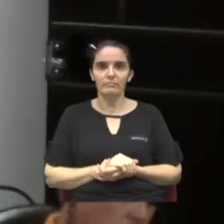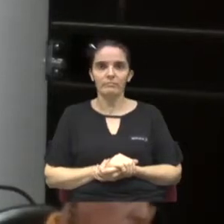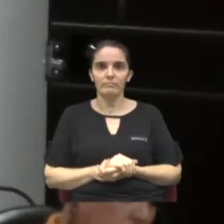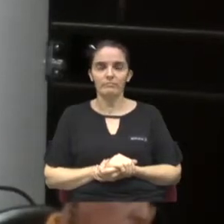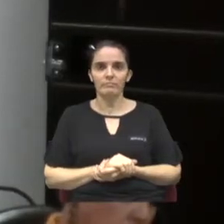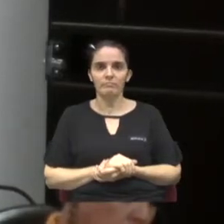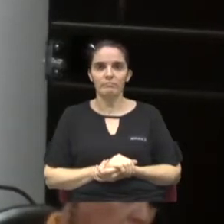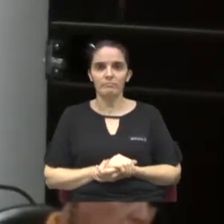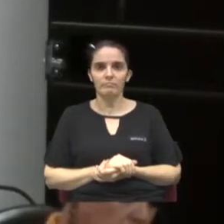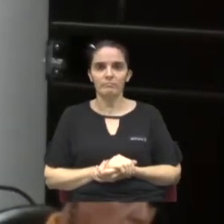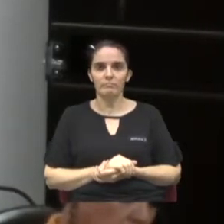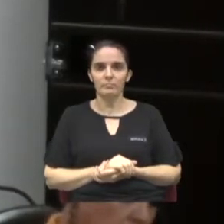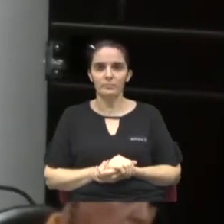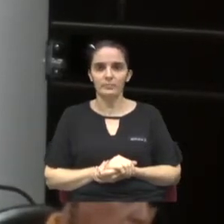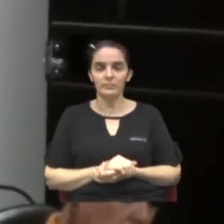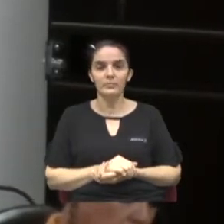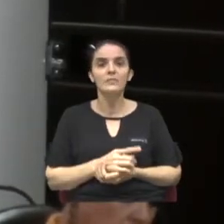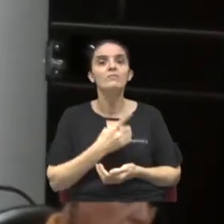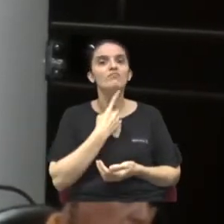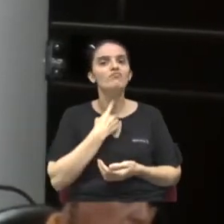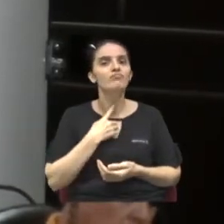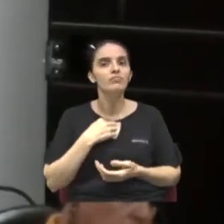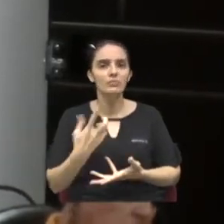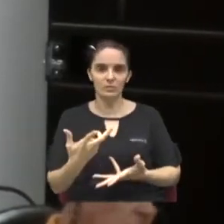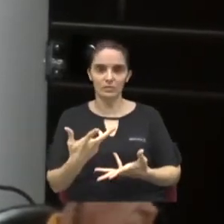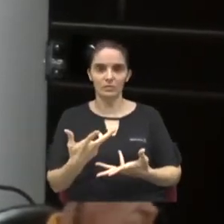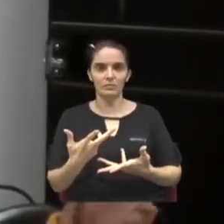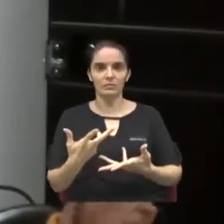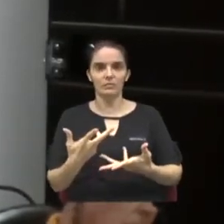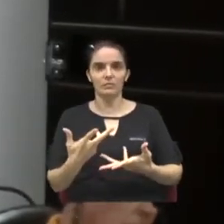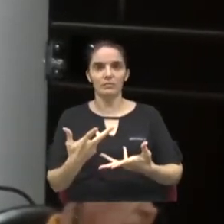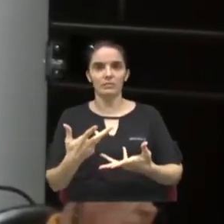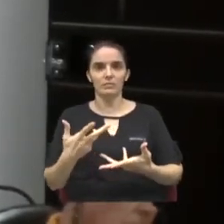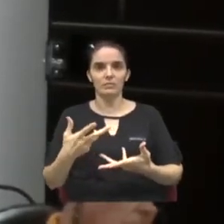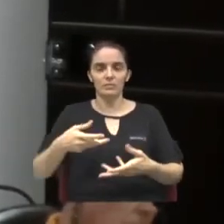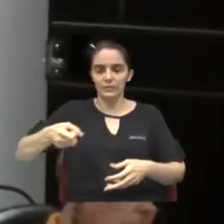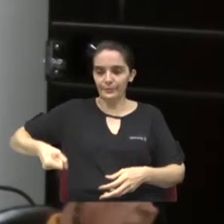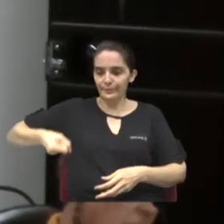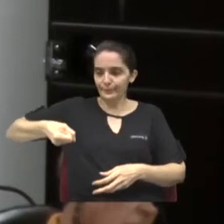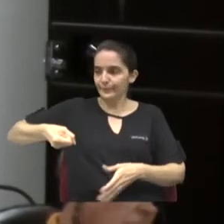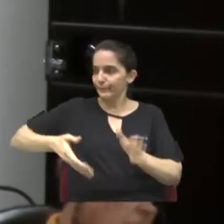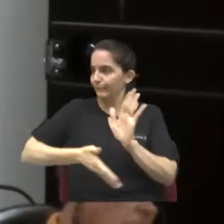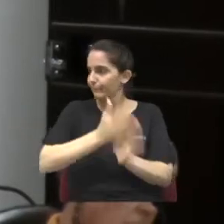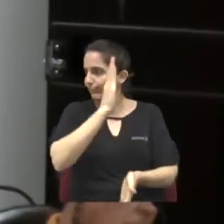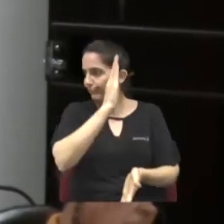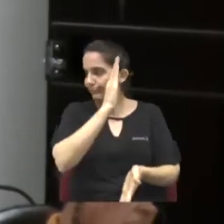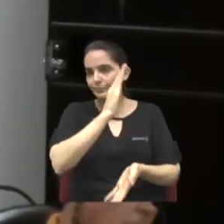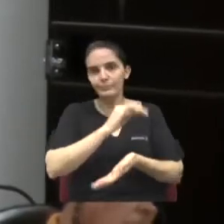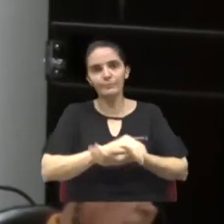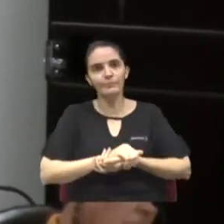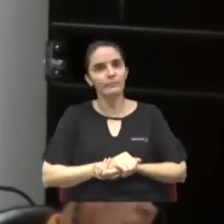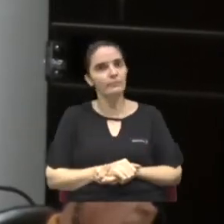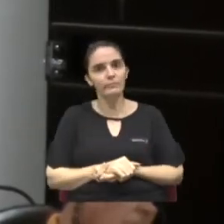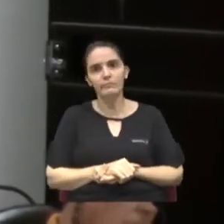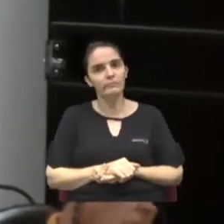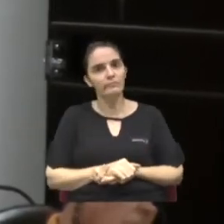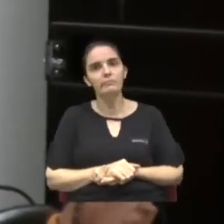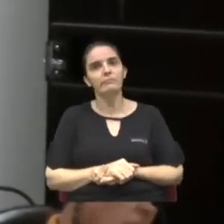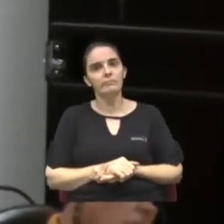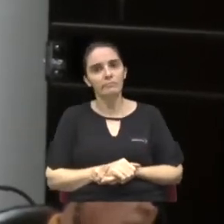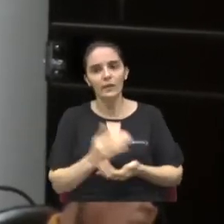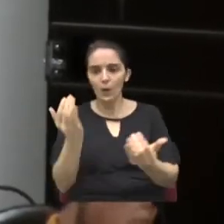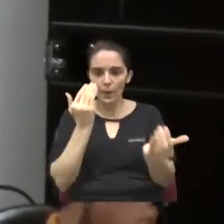Assim, dá vontade de pegar as coisas, de pegar a mala e ir embora para casa, porque é brincadeira umas coisas